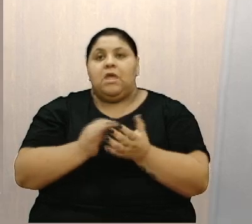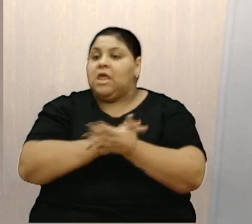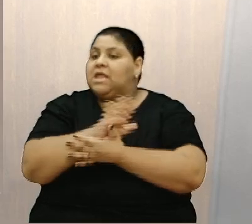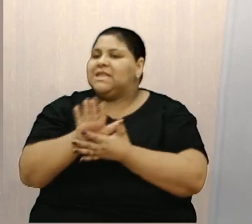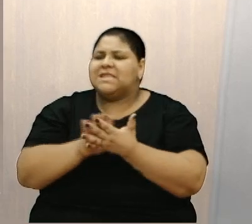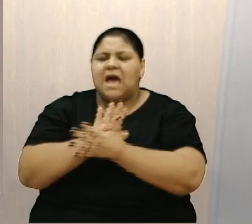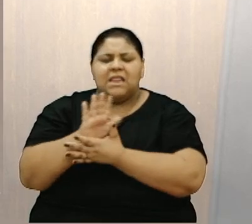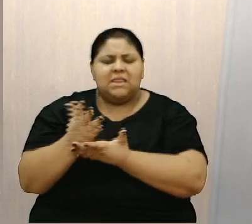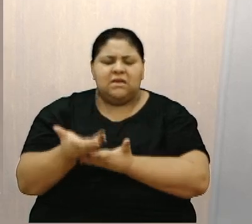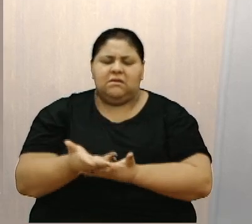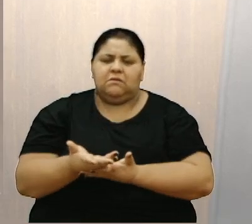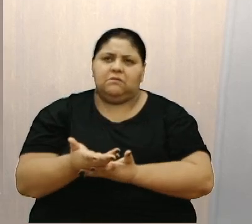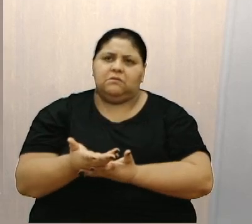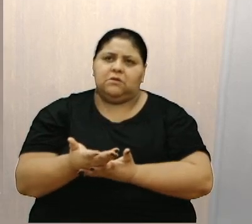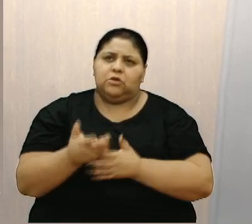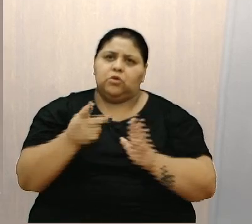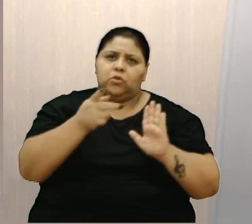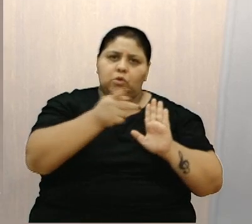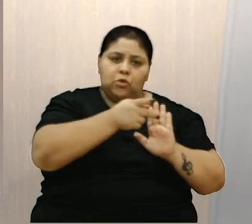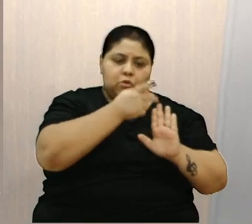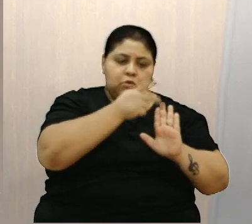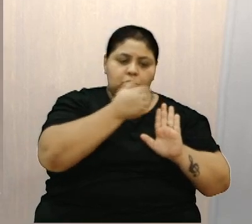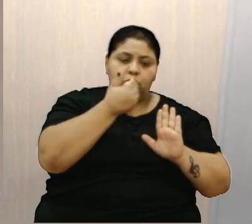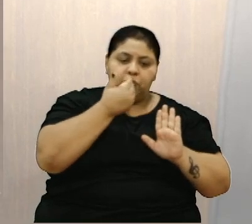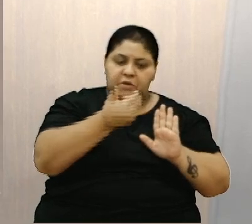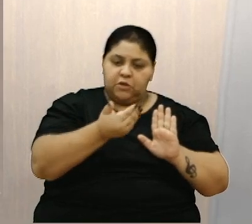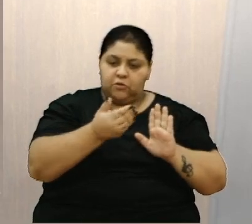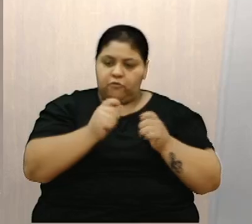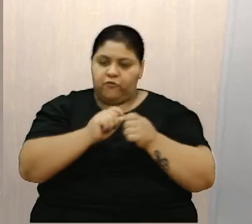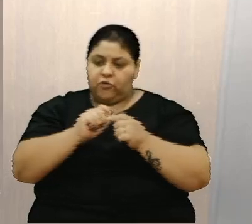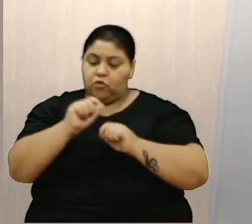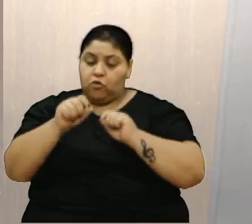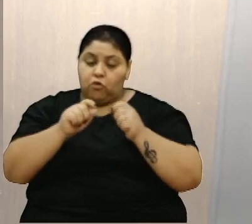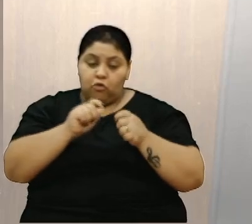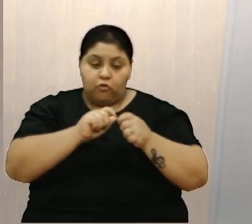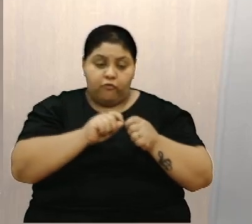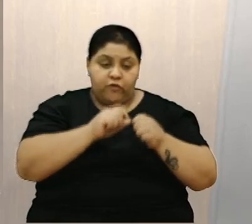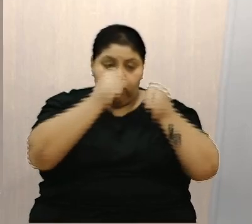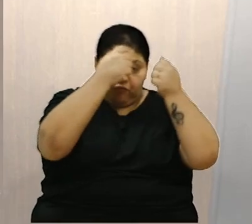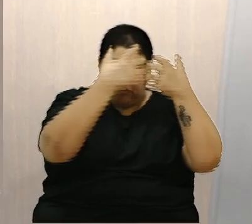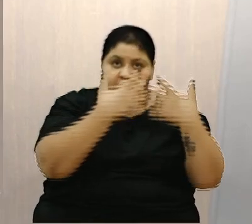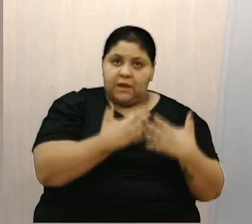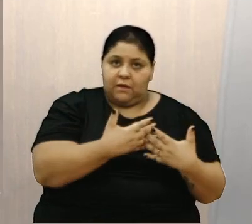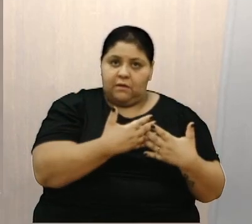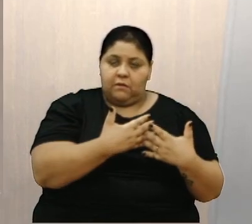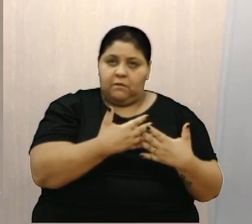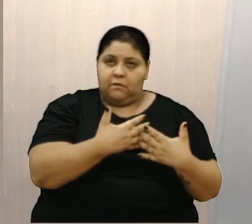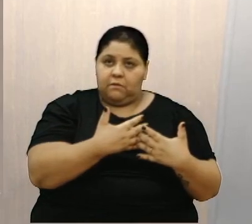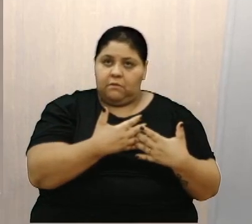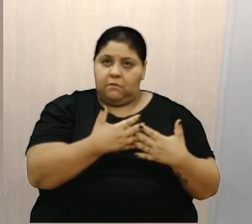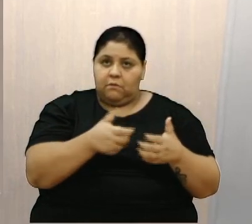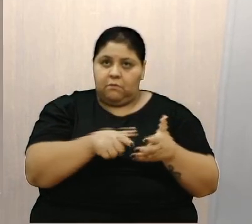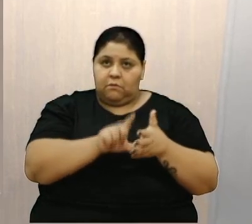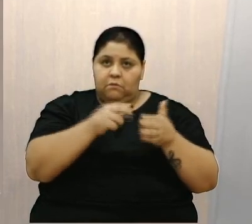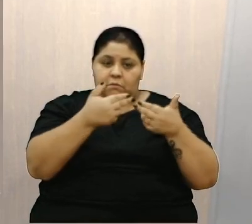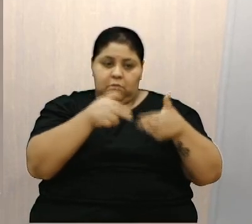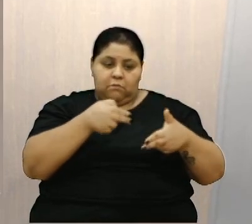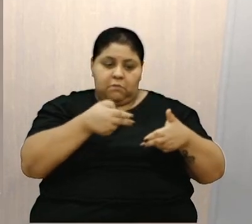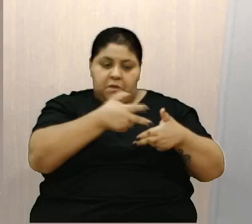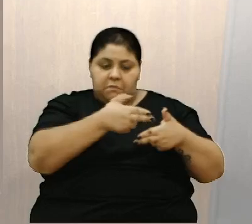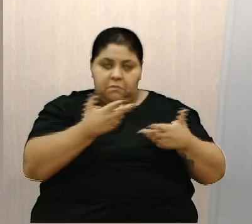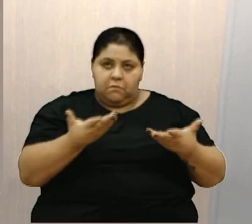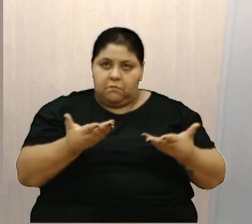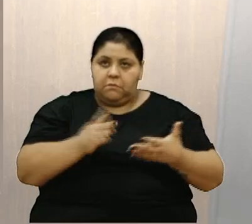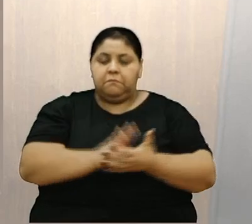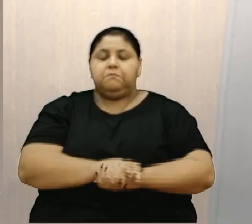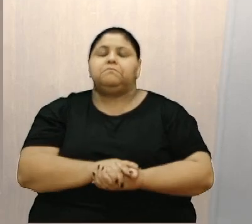foi protocolado e pedido foi feito. E o que foi feito eu vou relatar aqui antes da inauguração da João da Costa.